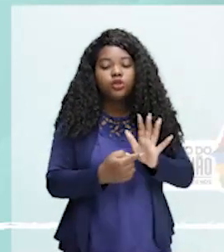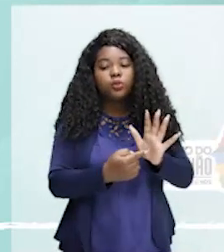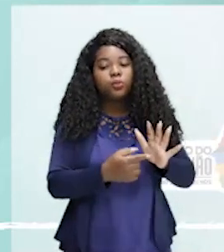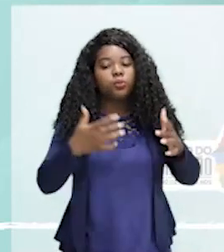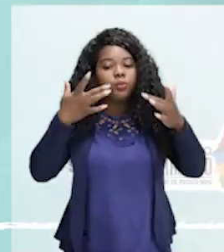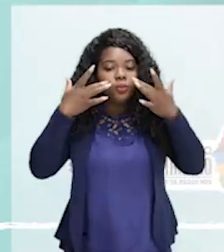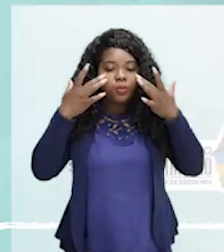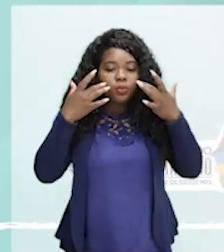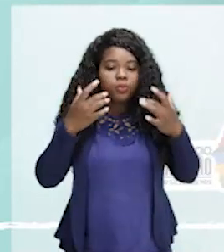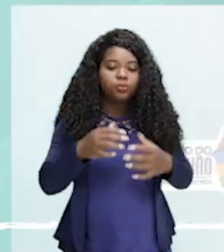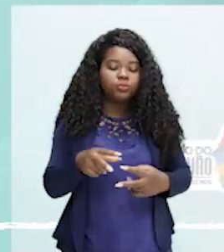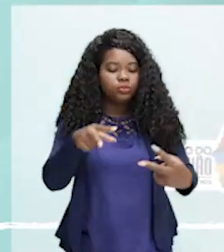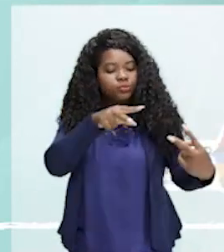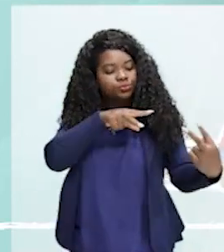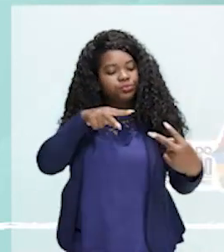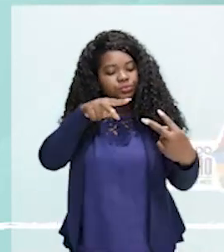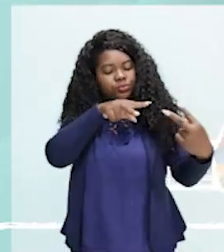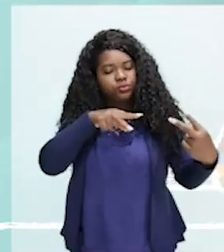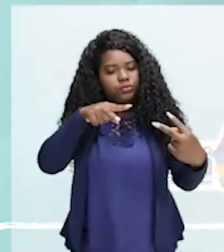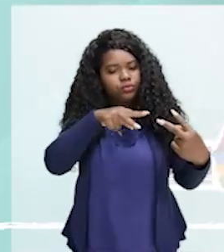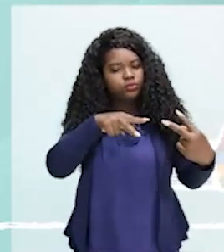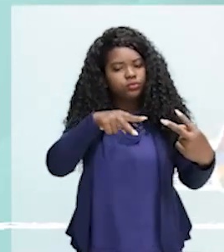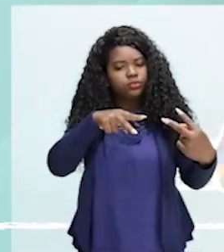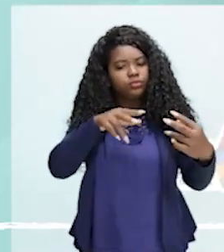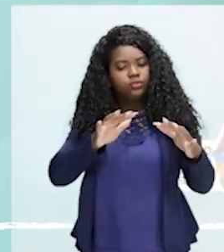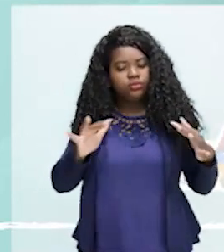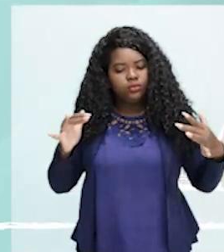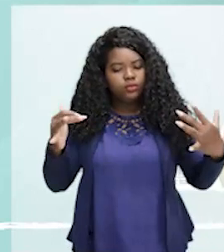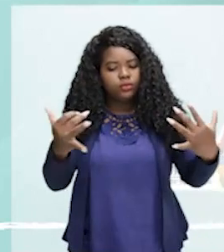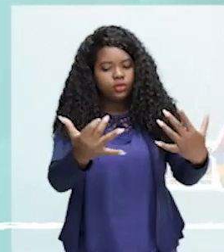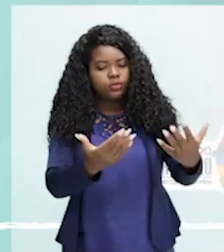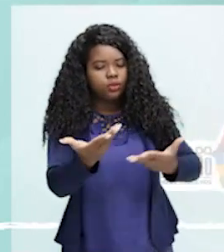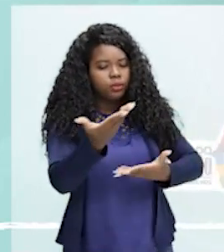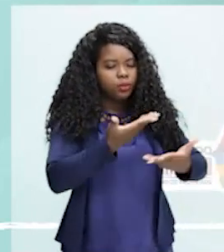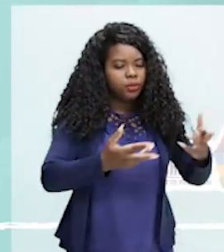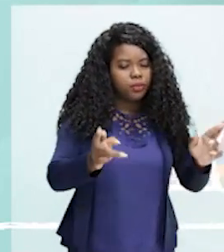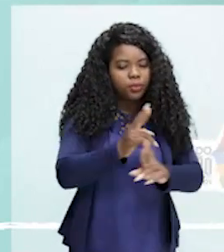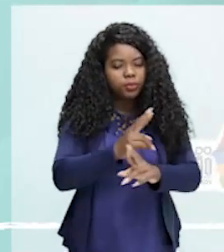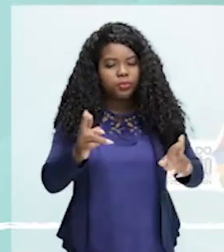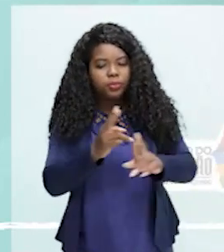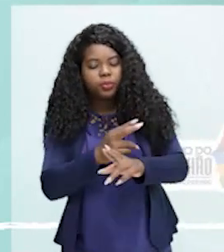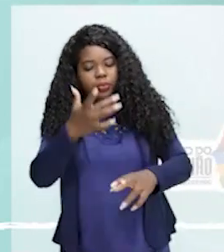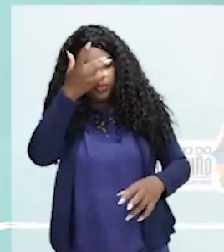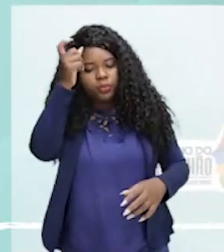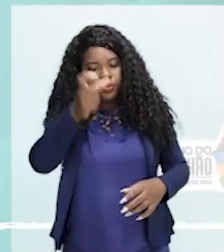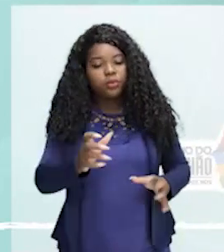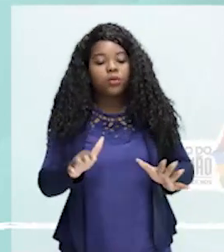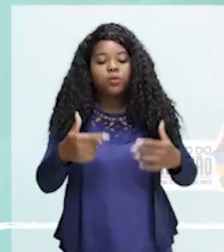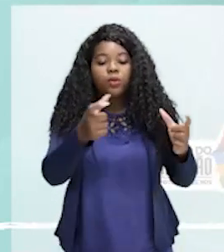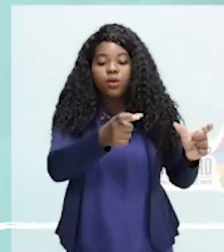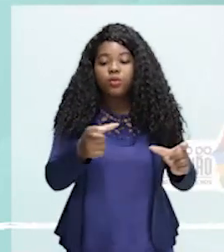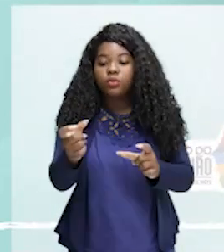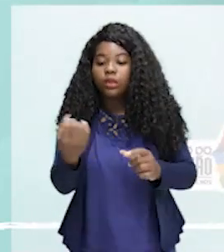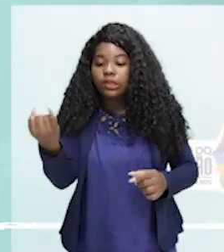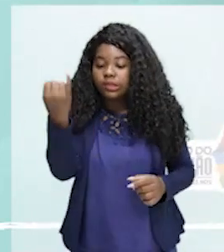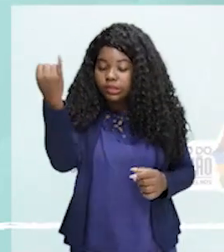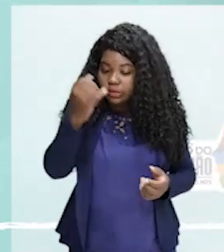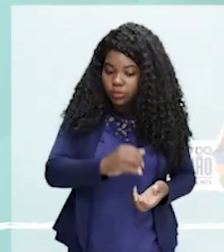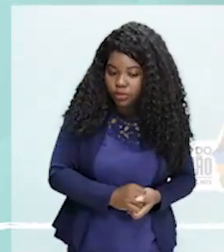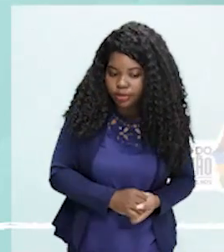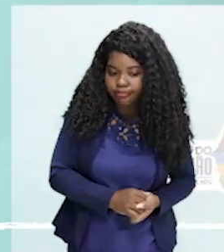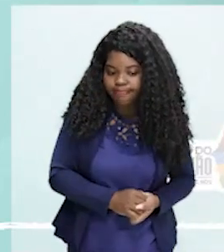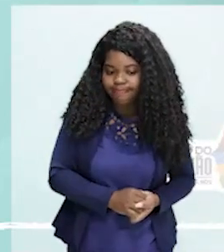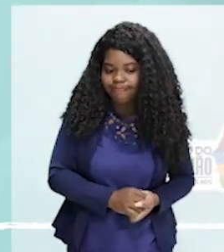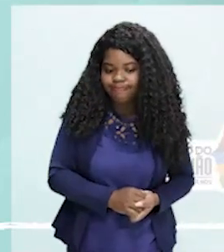espetáculo online, a plateia interage realmente com o personagem? Qual é o lugar e a importância da plateia nessa